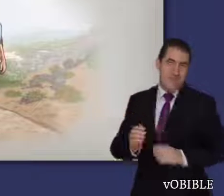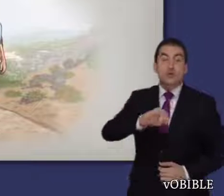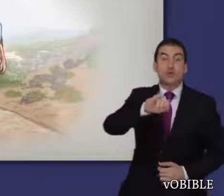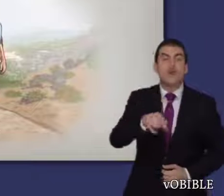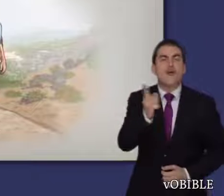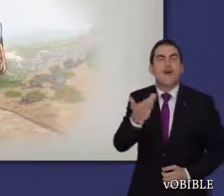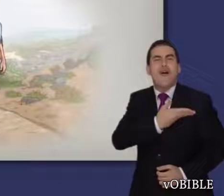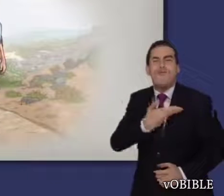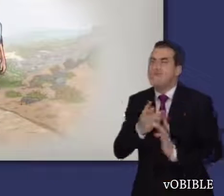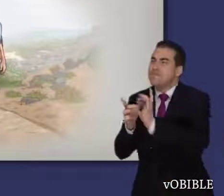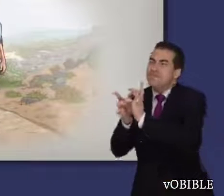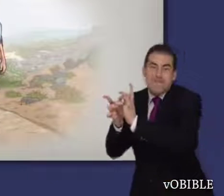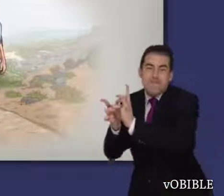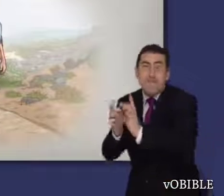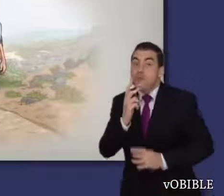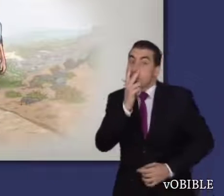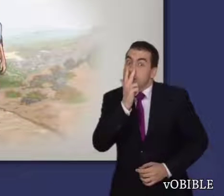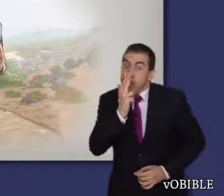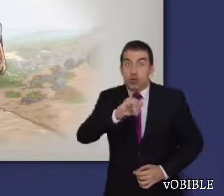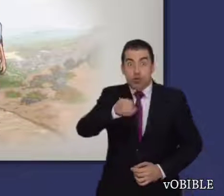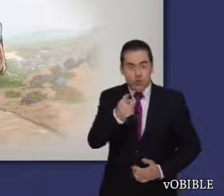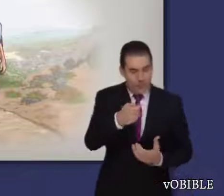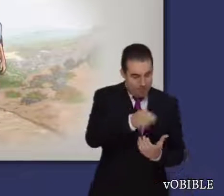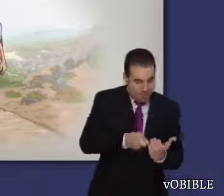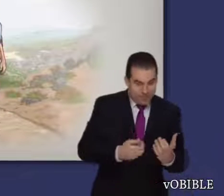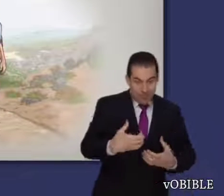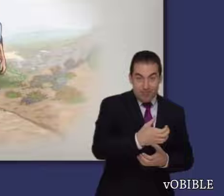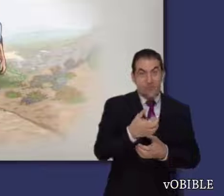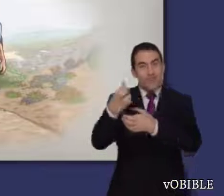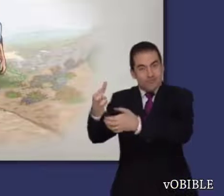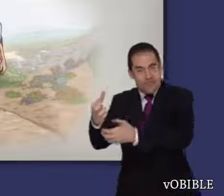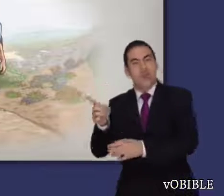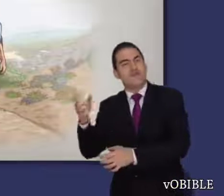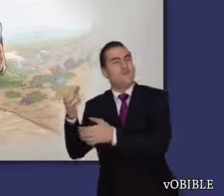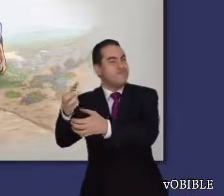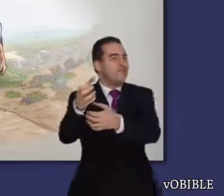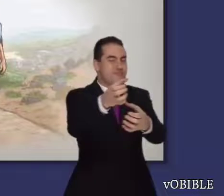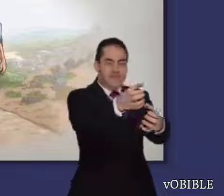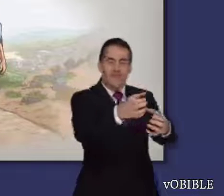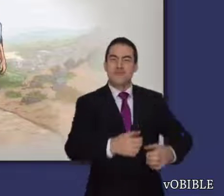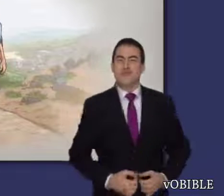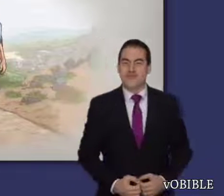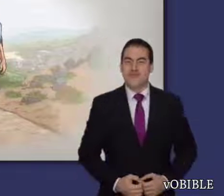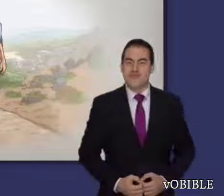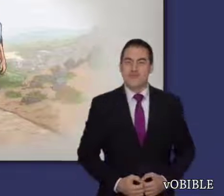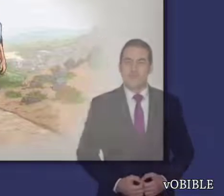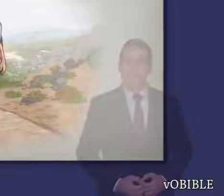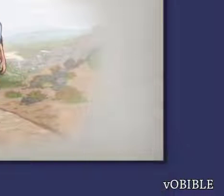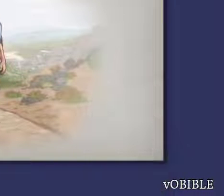João, era uma pessoa de que todos falavam bem. Pode ser que tenha sido ele que tenha entregado a carta de João aos